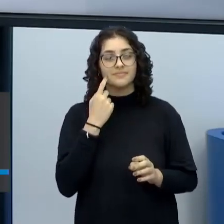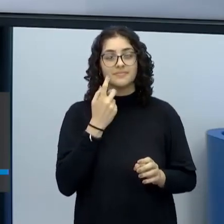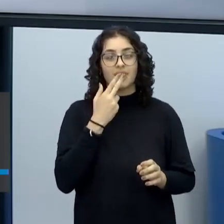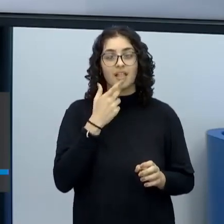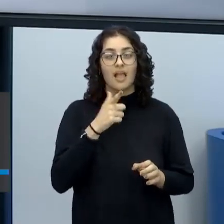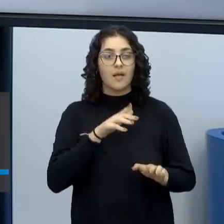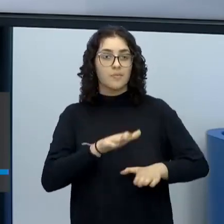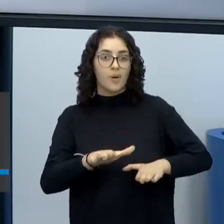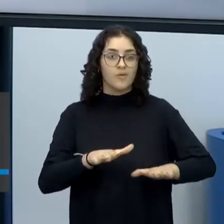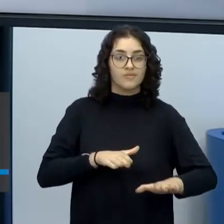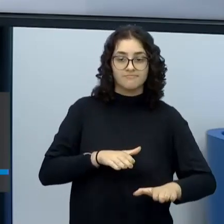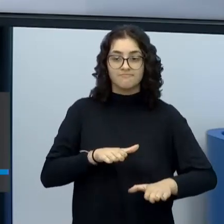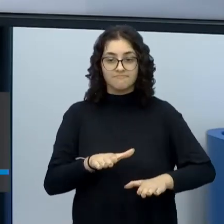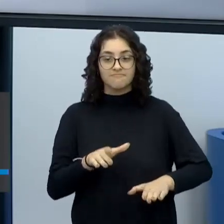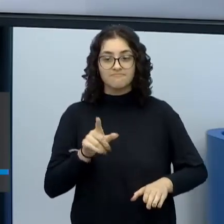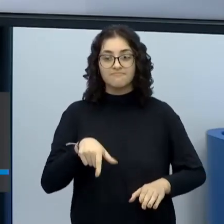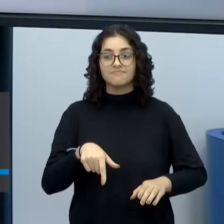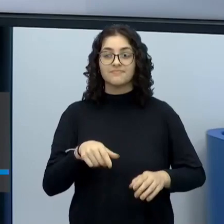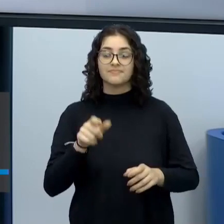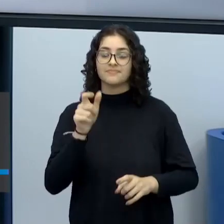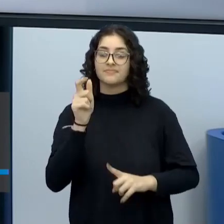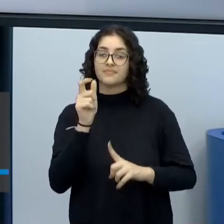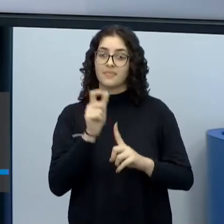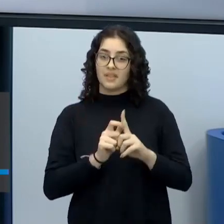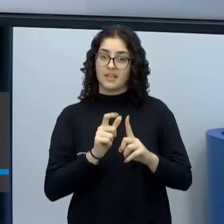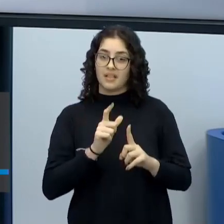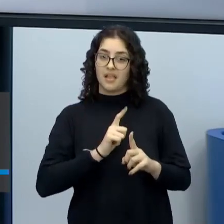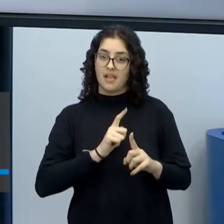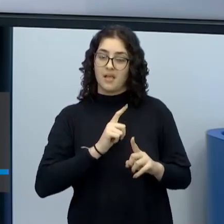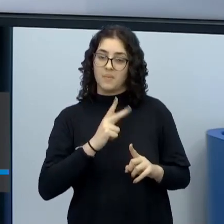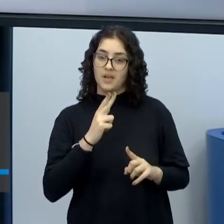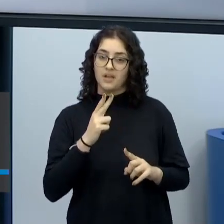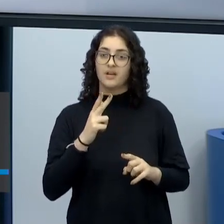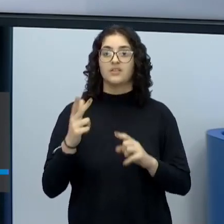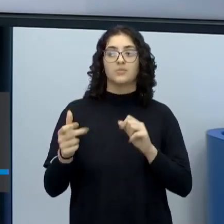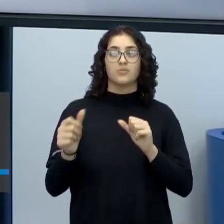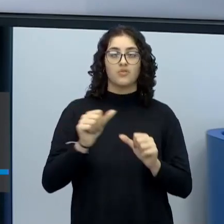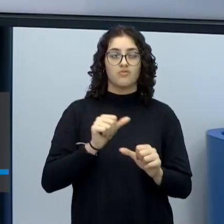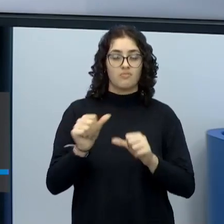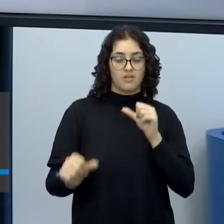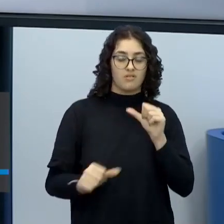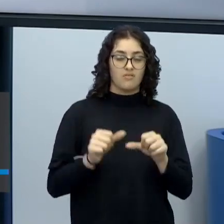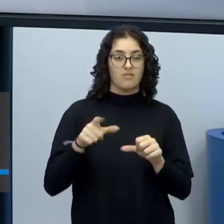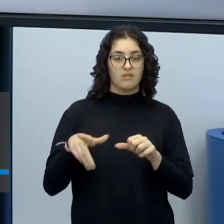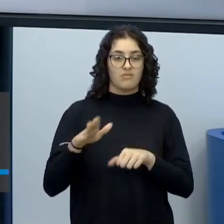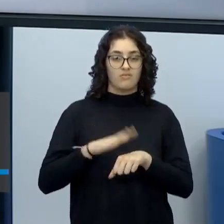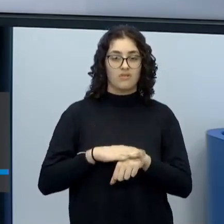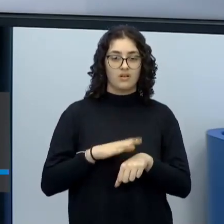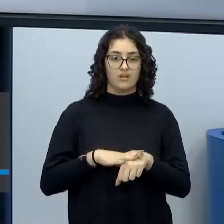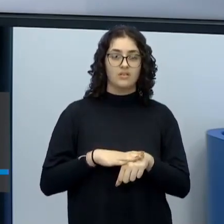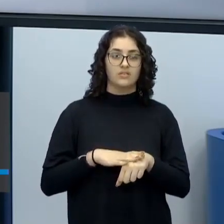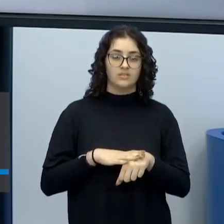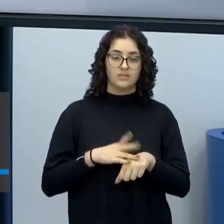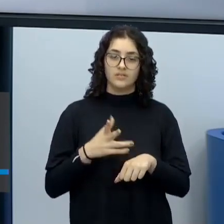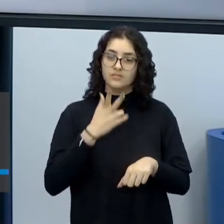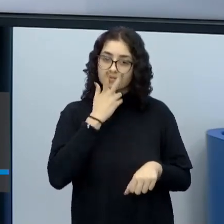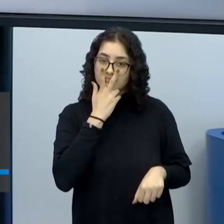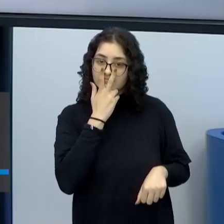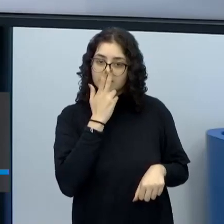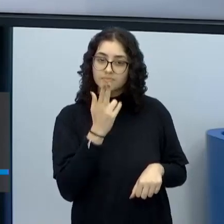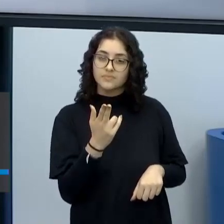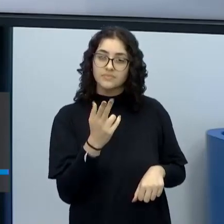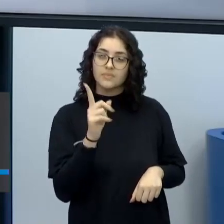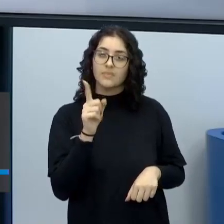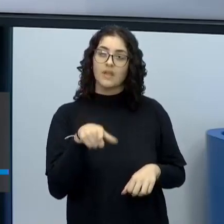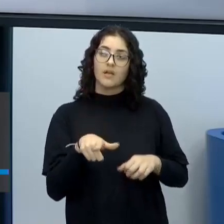em movimento. Então, muitos personagens têm esse movimento, essa troca de fantasia, que você programando consegue fazer parecer que ele está